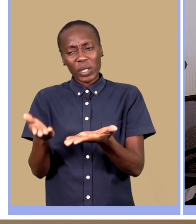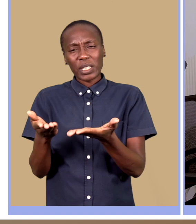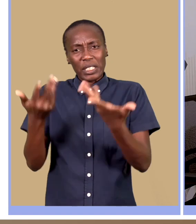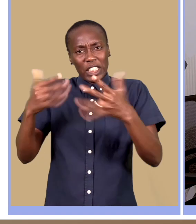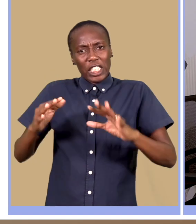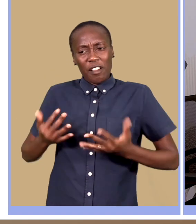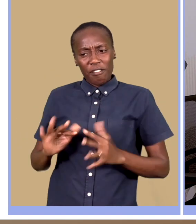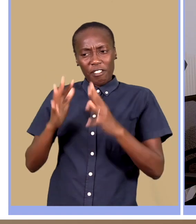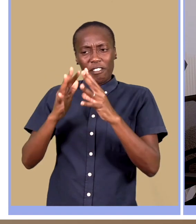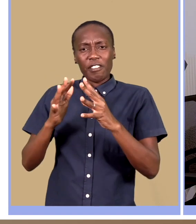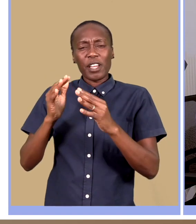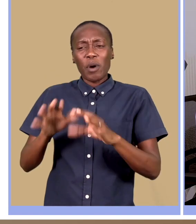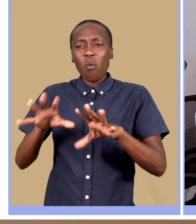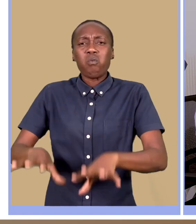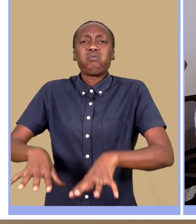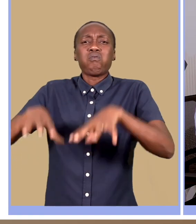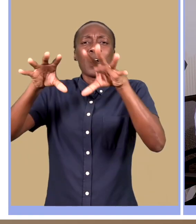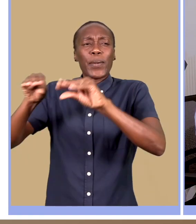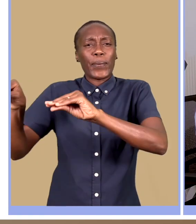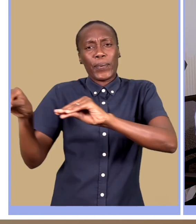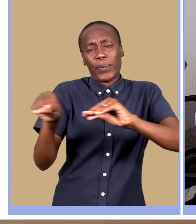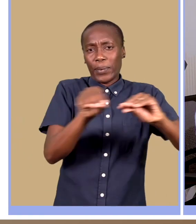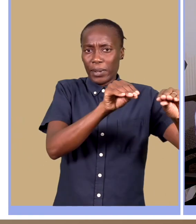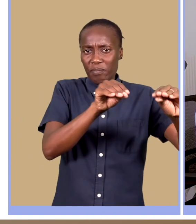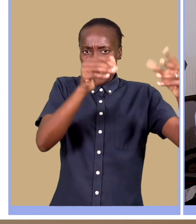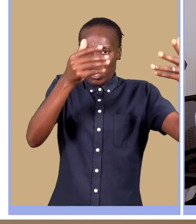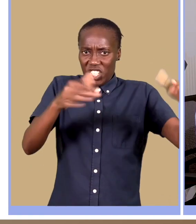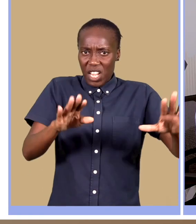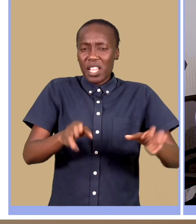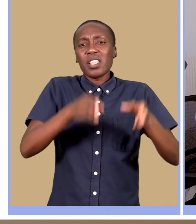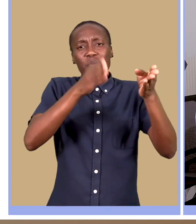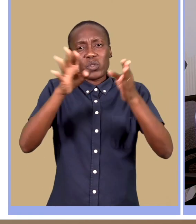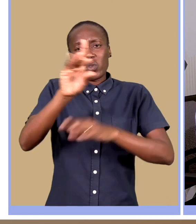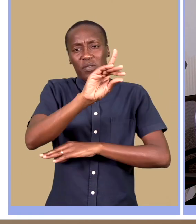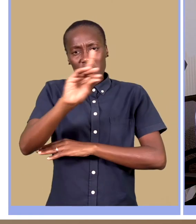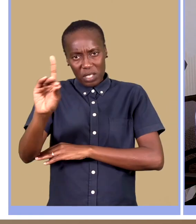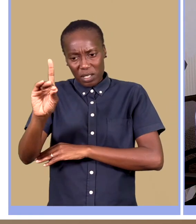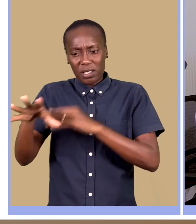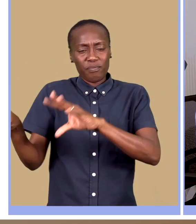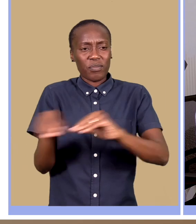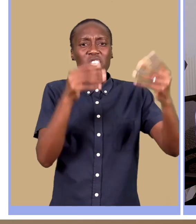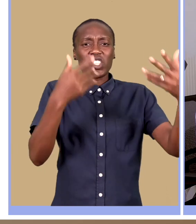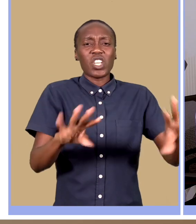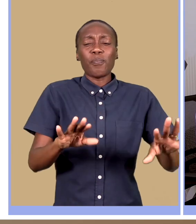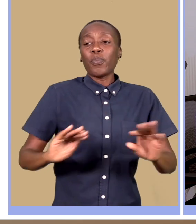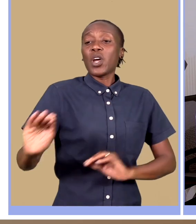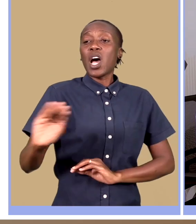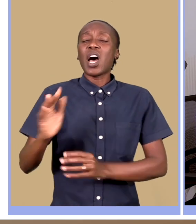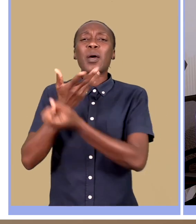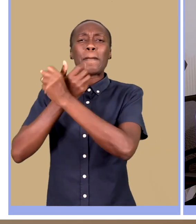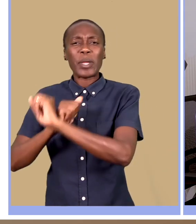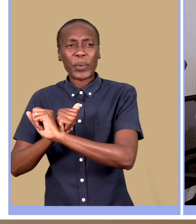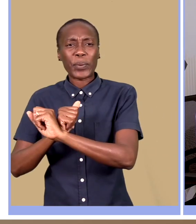comunidade, inclusivamente com presença de pessoas com deficiência, removida dessa área